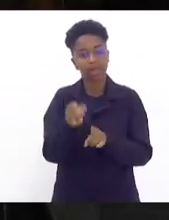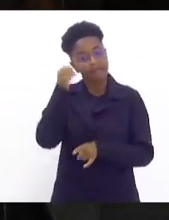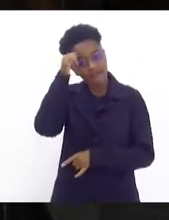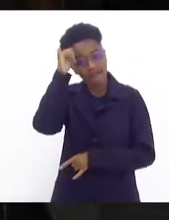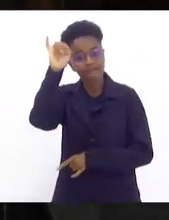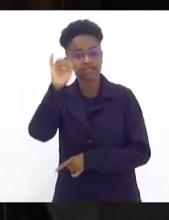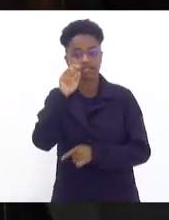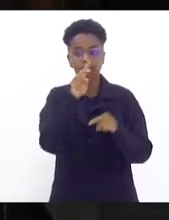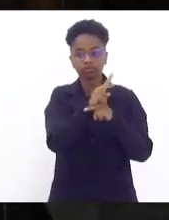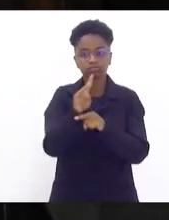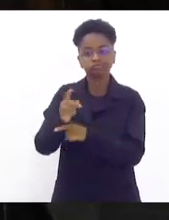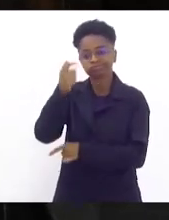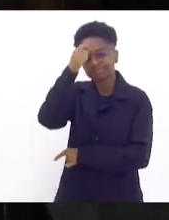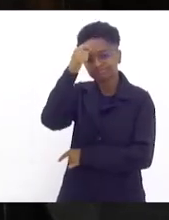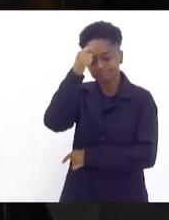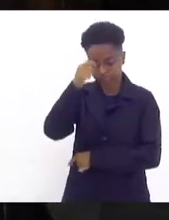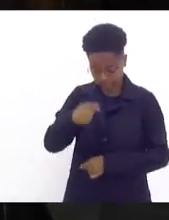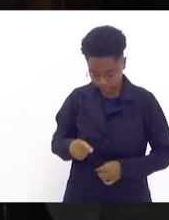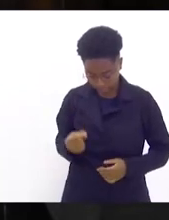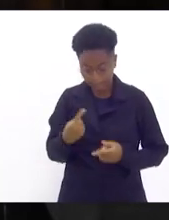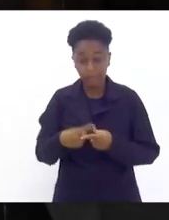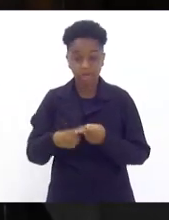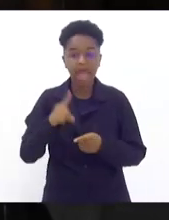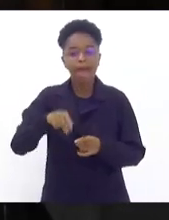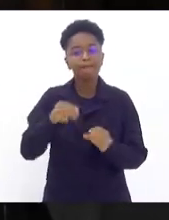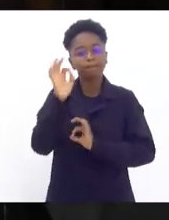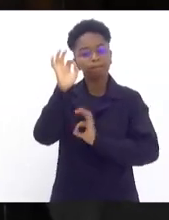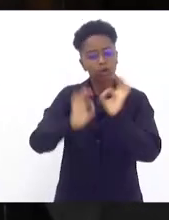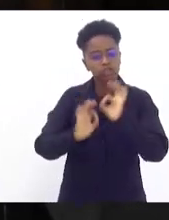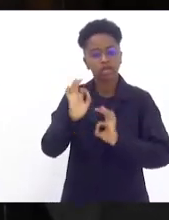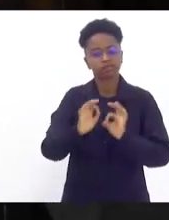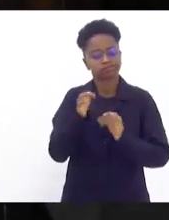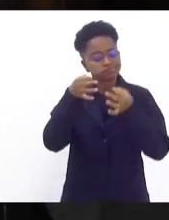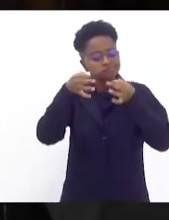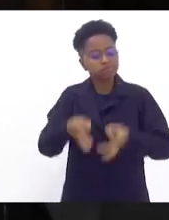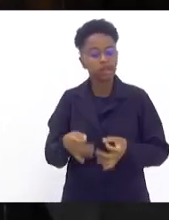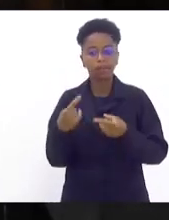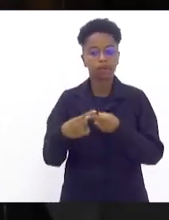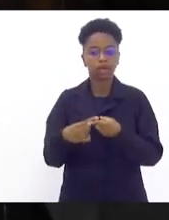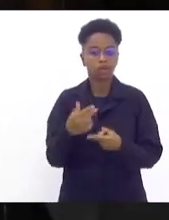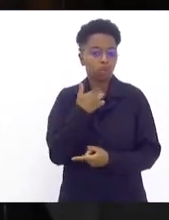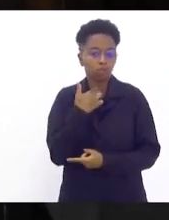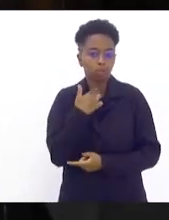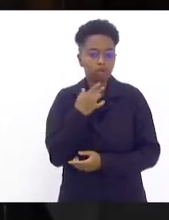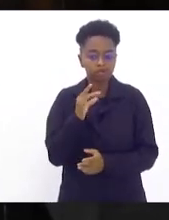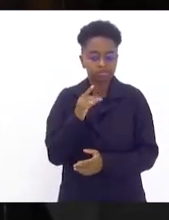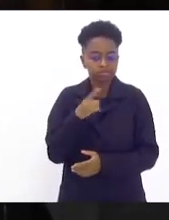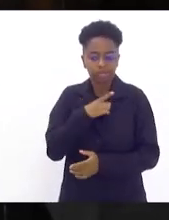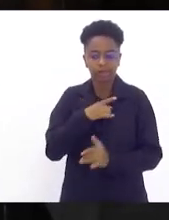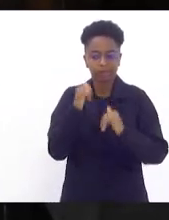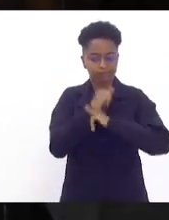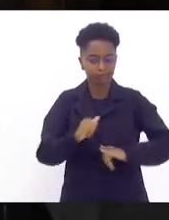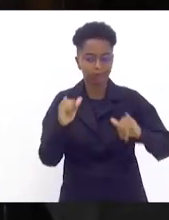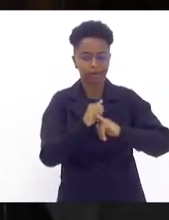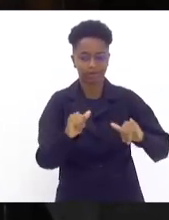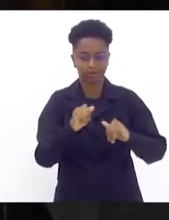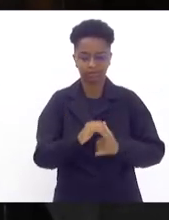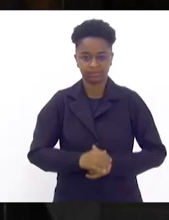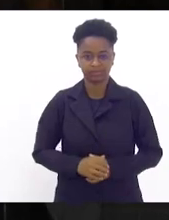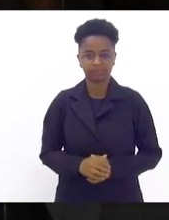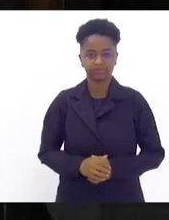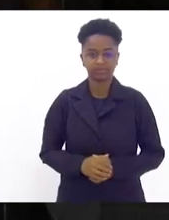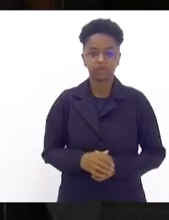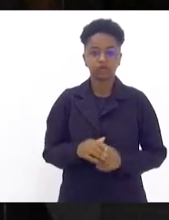e conscientização. É um projeto certeiro, porque não deveria existir propaganda de